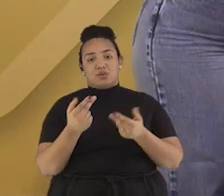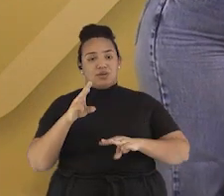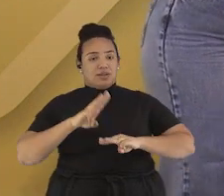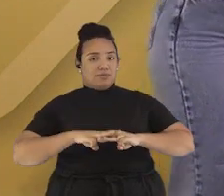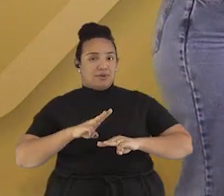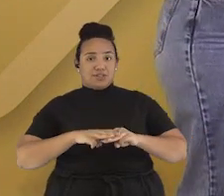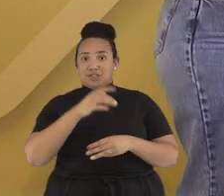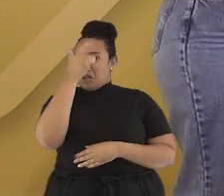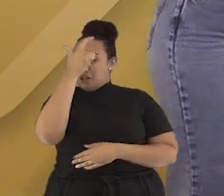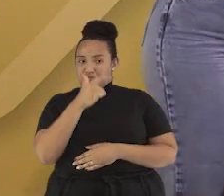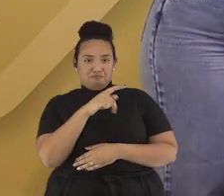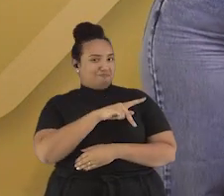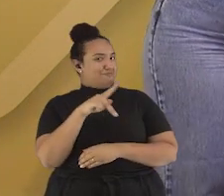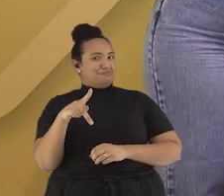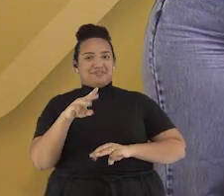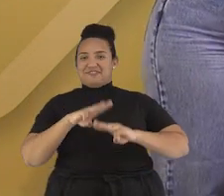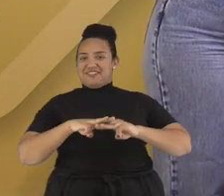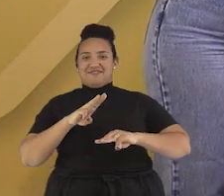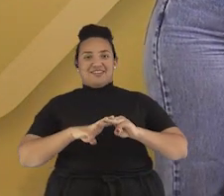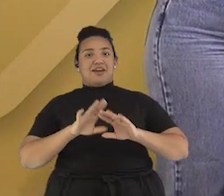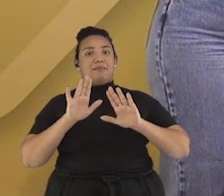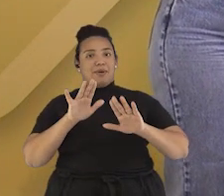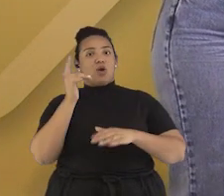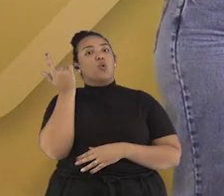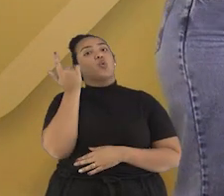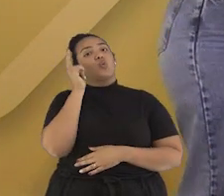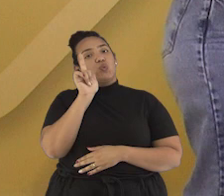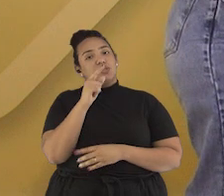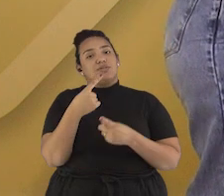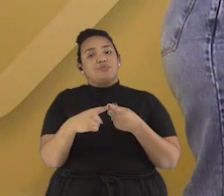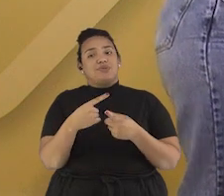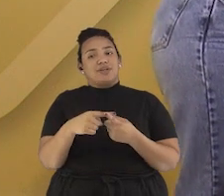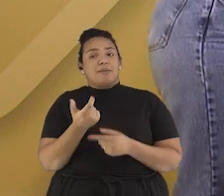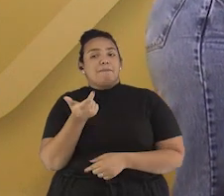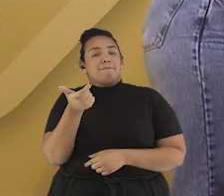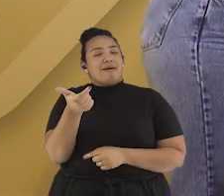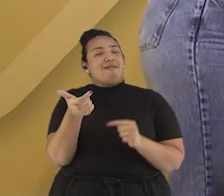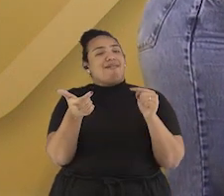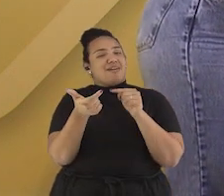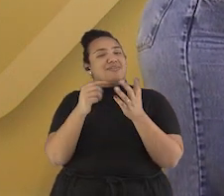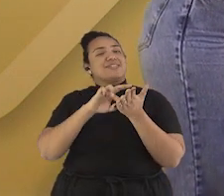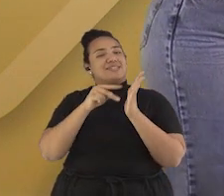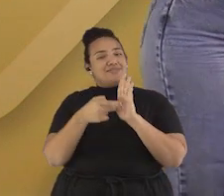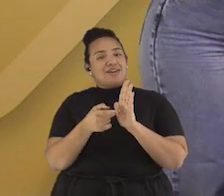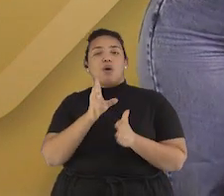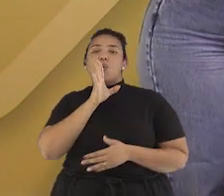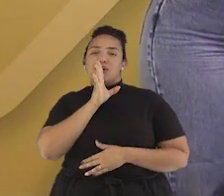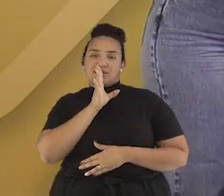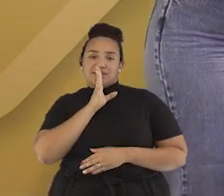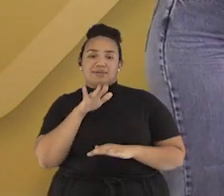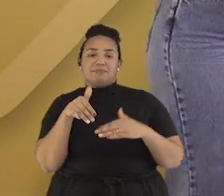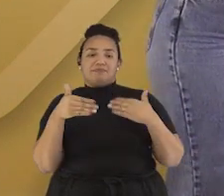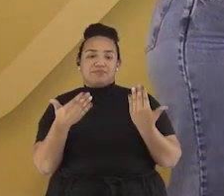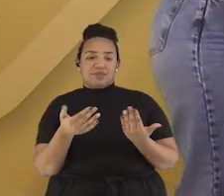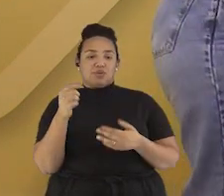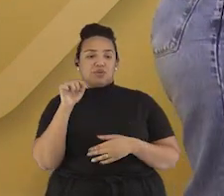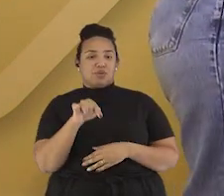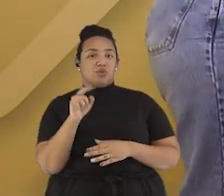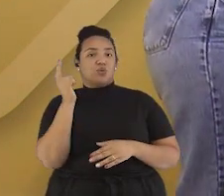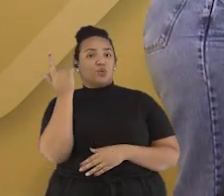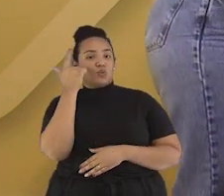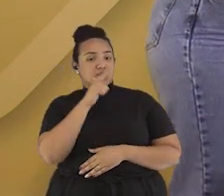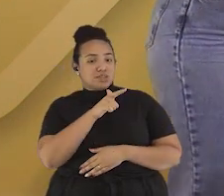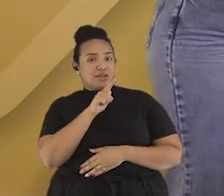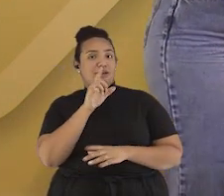textos, que é o caso aqui. Eu não sou professora de matemática, mas eu consegui fazer pela interpretação do significado das palavras, eu